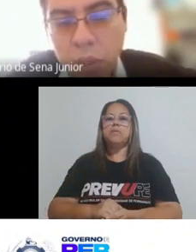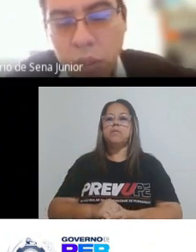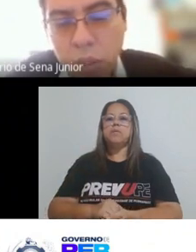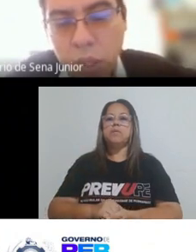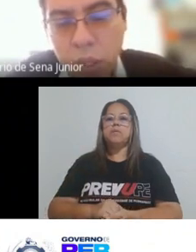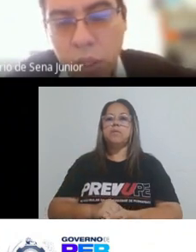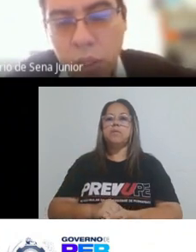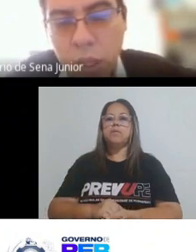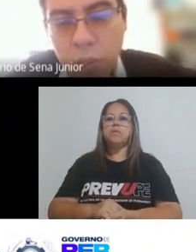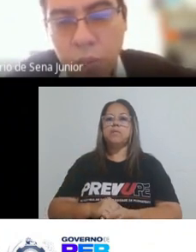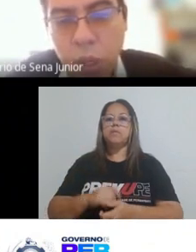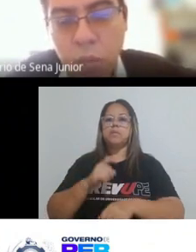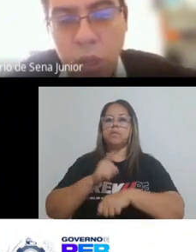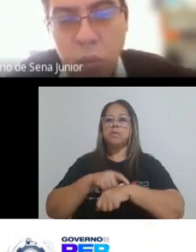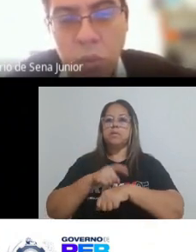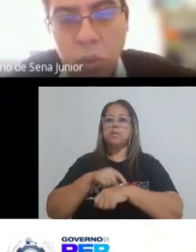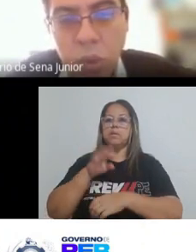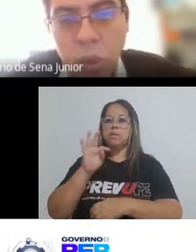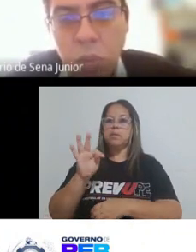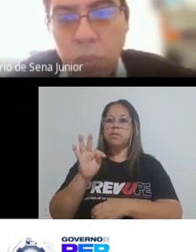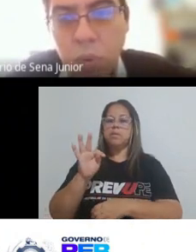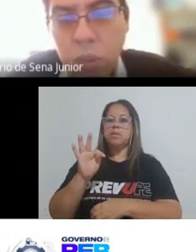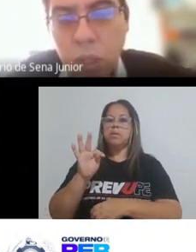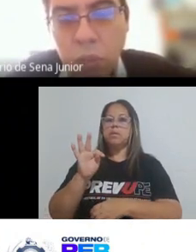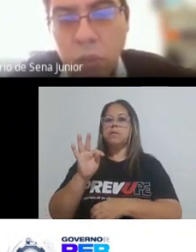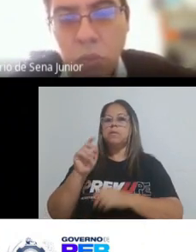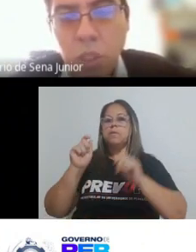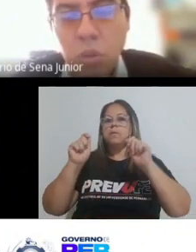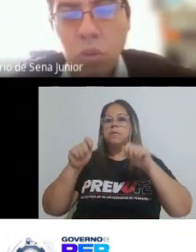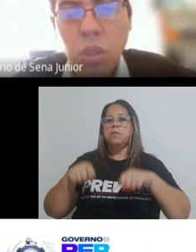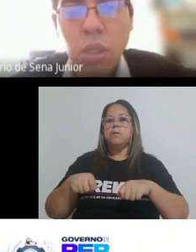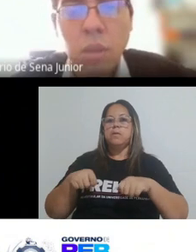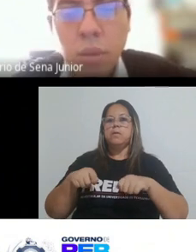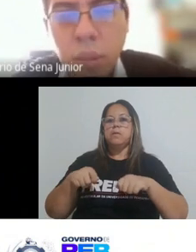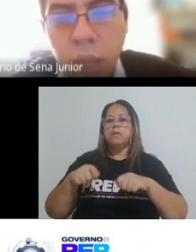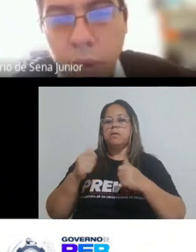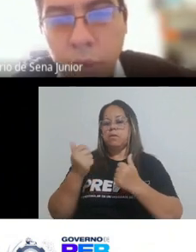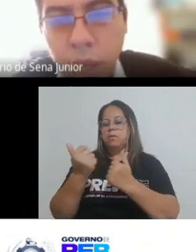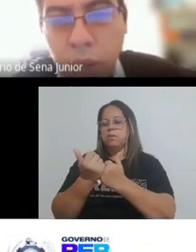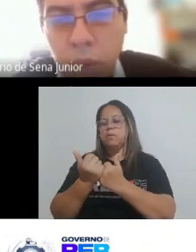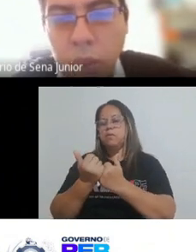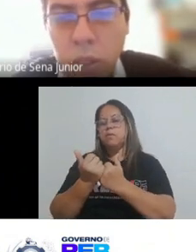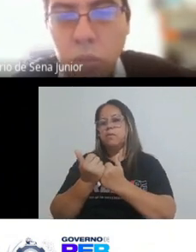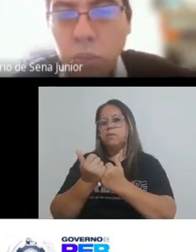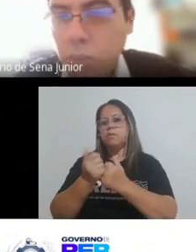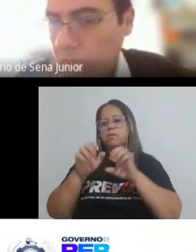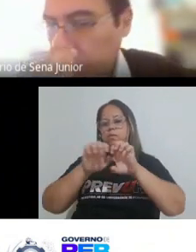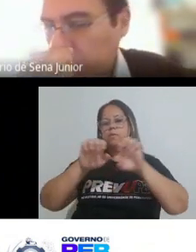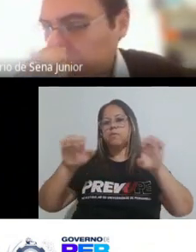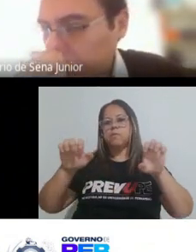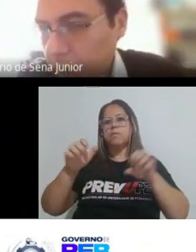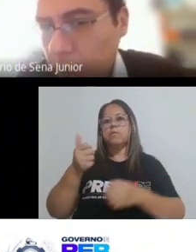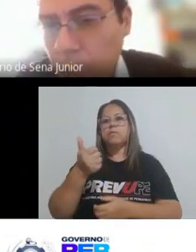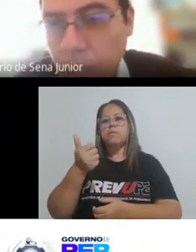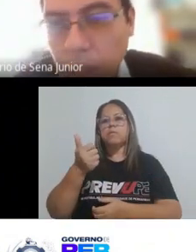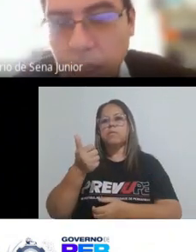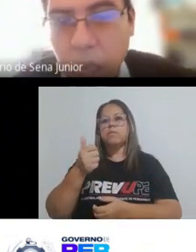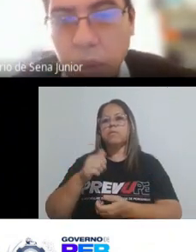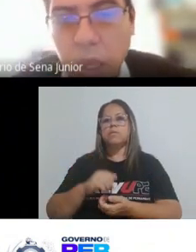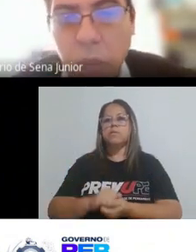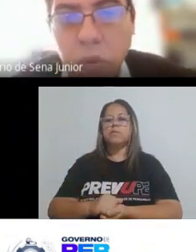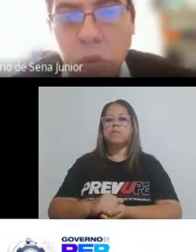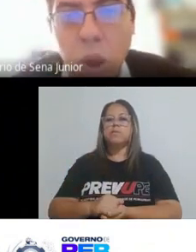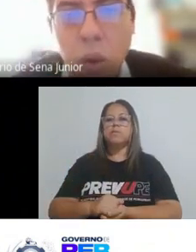desse instante de tempo em mãos, podemos substituir na primeira equação e